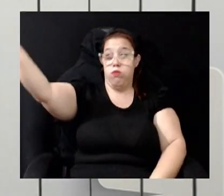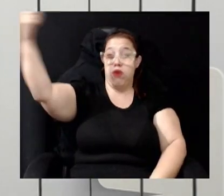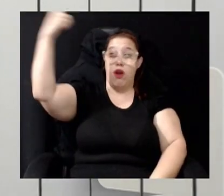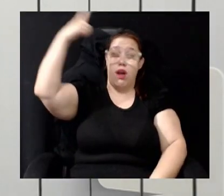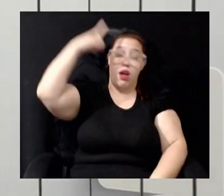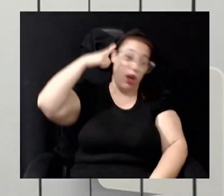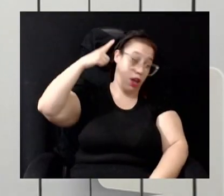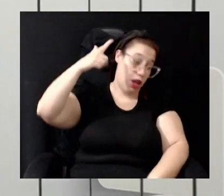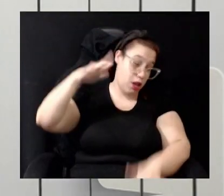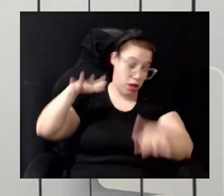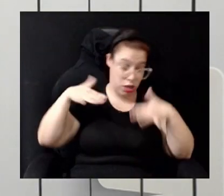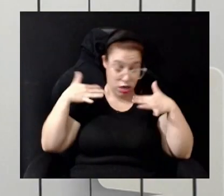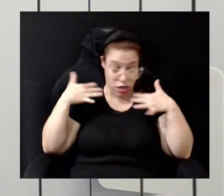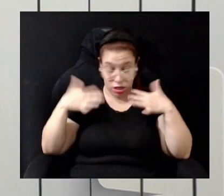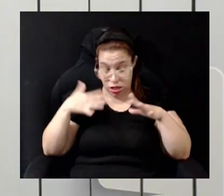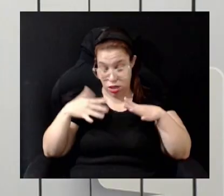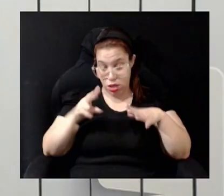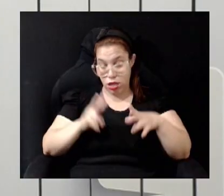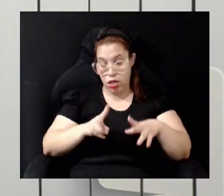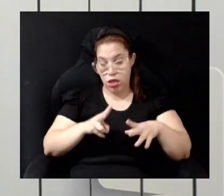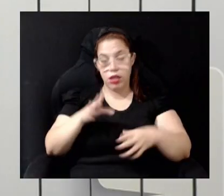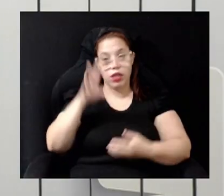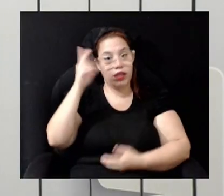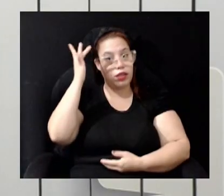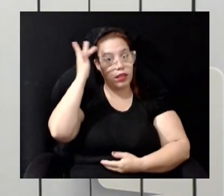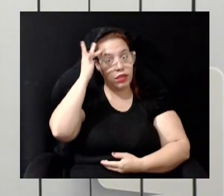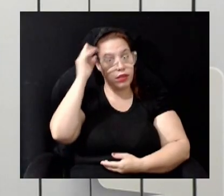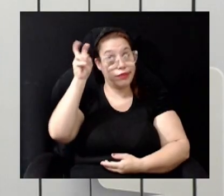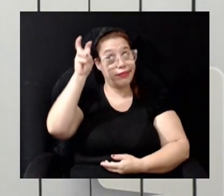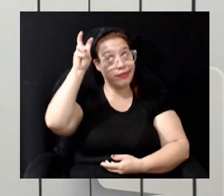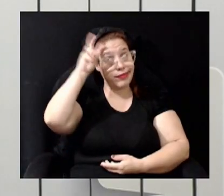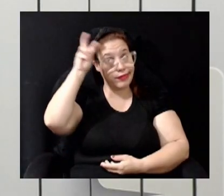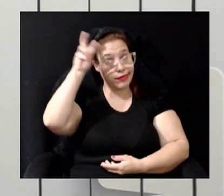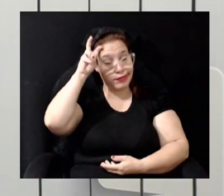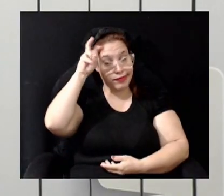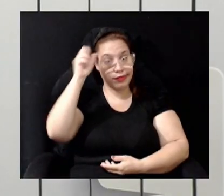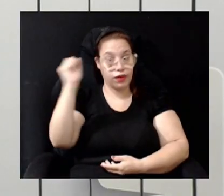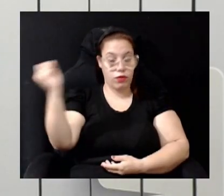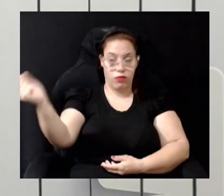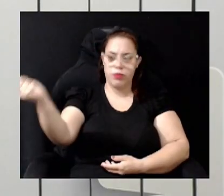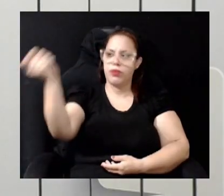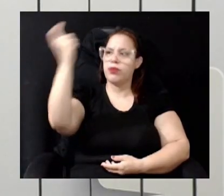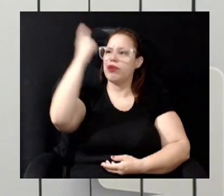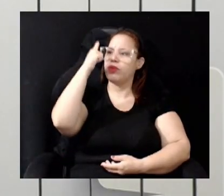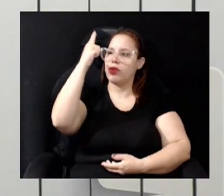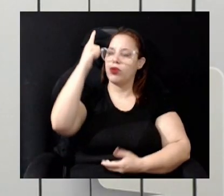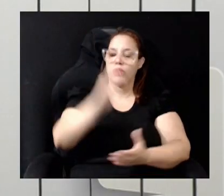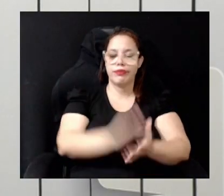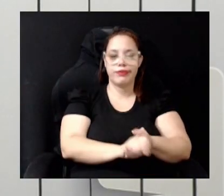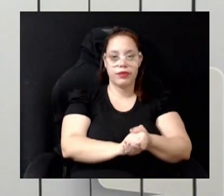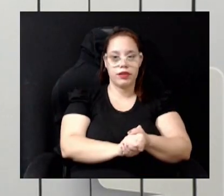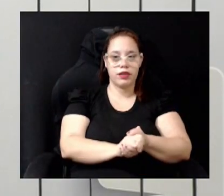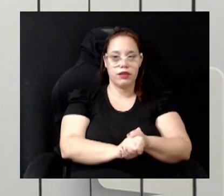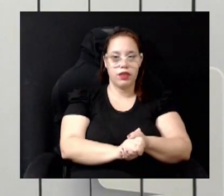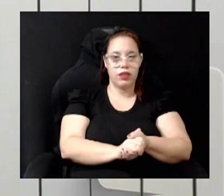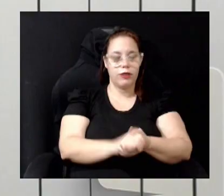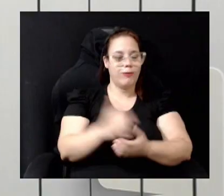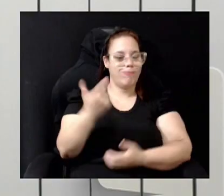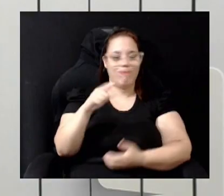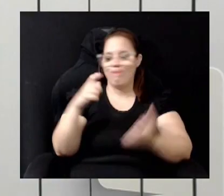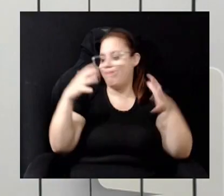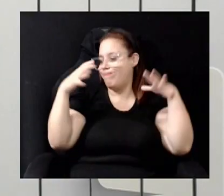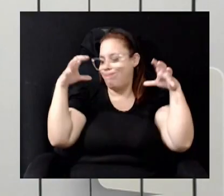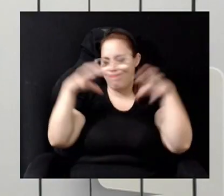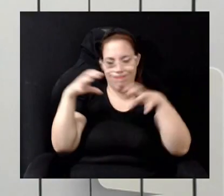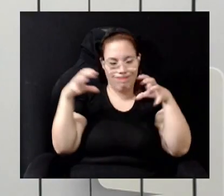esta tendência para amanhã, na quinta-feira, com o sol aparecendo entre nuvens e não deve chover. E